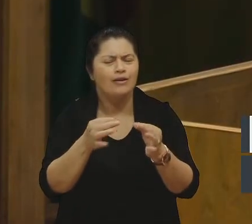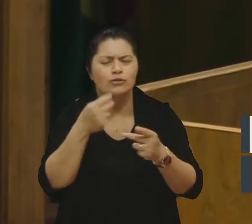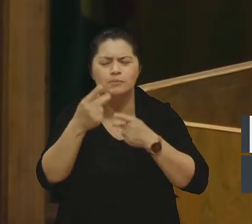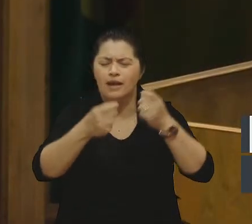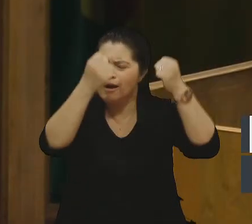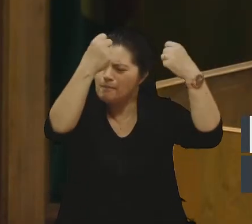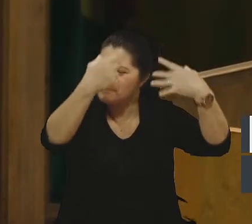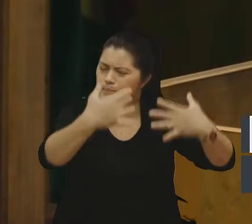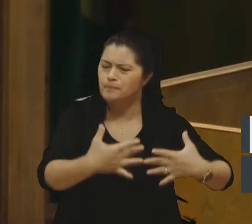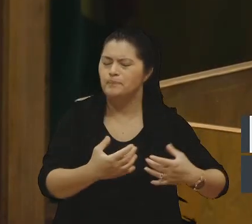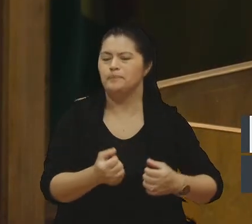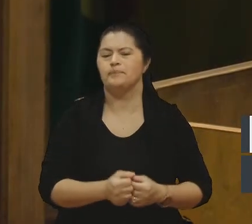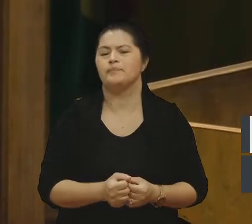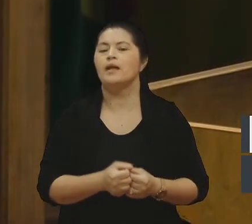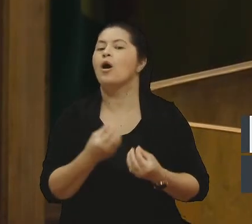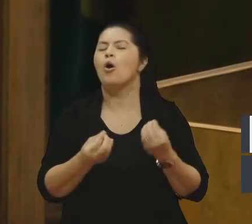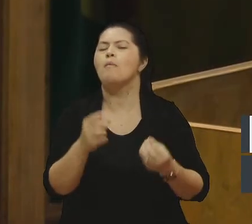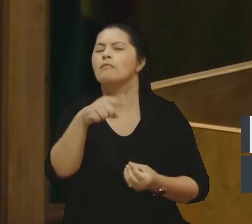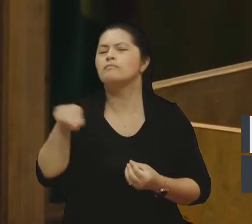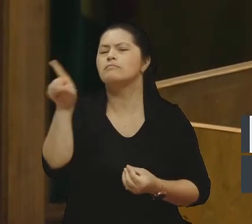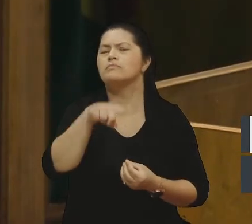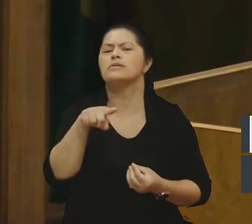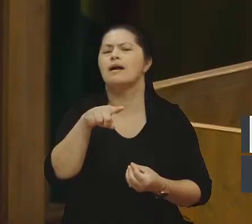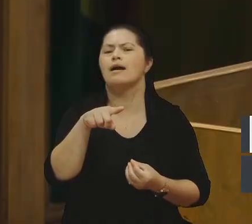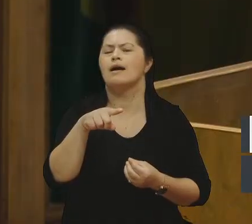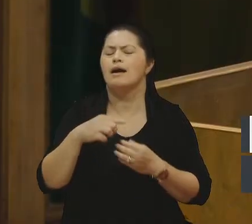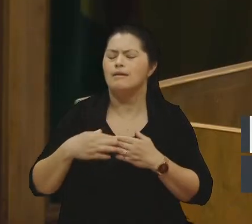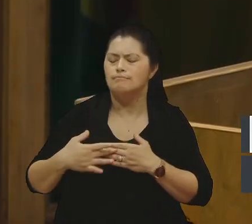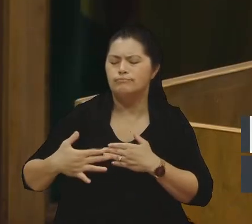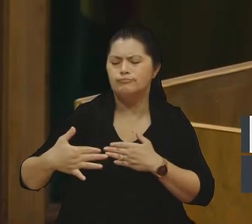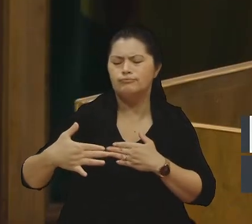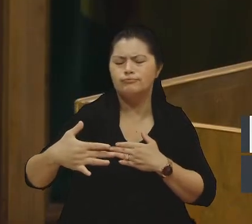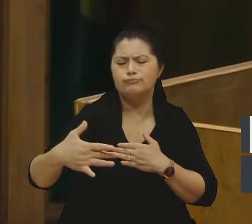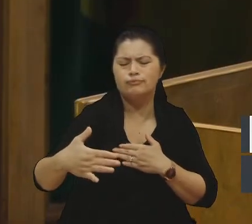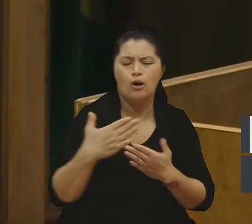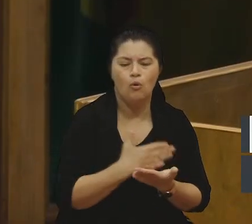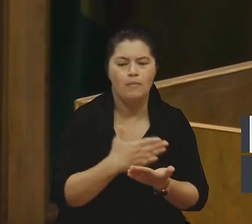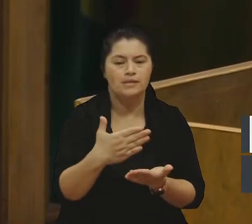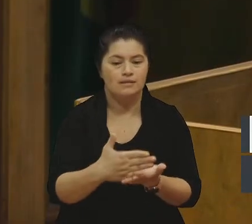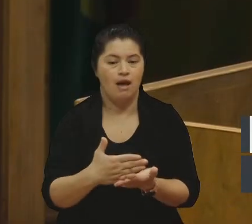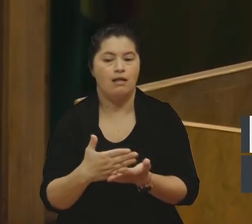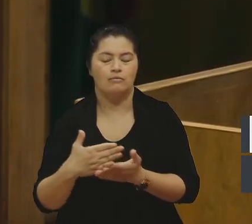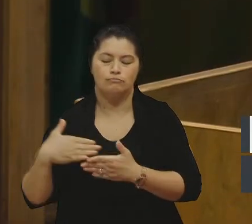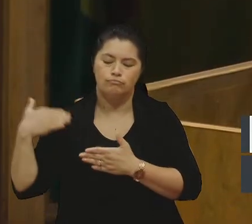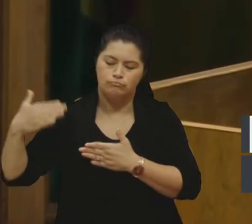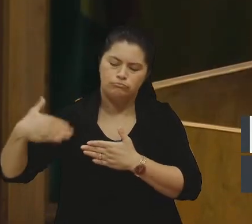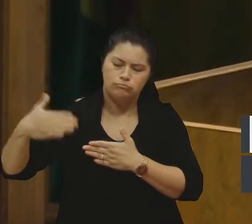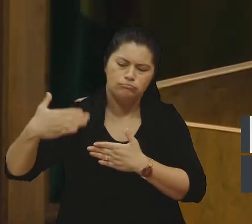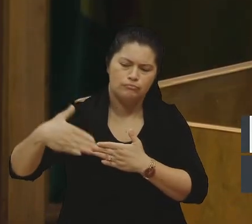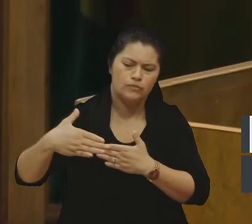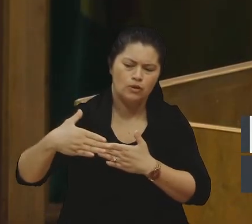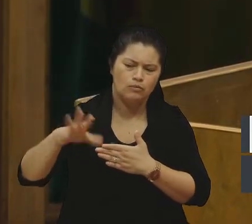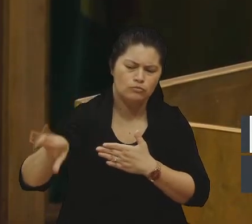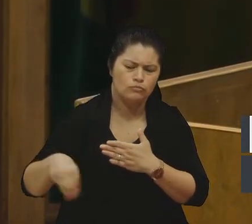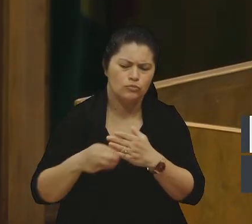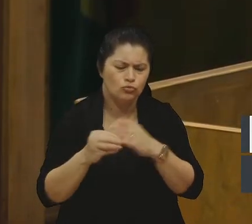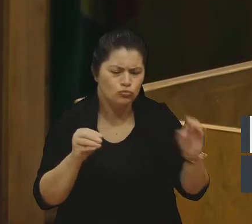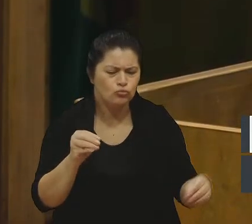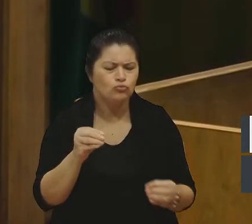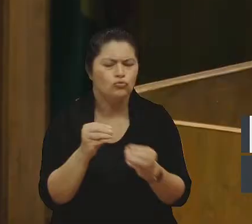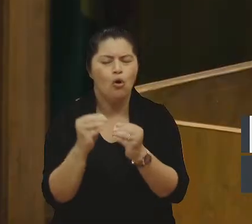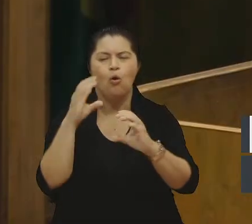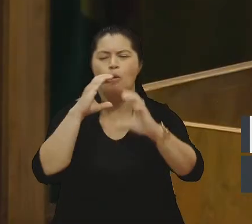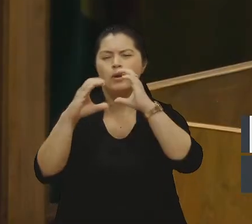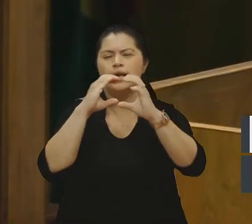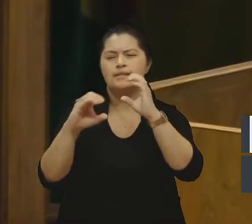imaginando que talvez a maioria de vocês está no processo ainda um pouco mais inicial da jornada, Então, ajustei toda a minha comunicação para poder fazer uma entrega